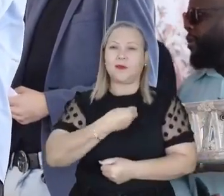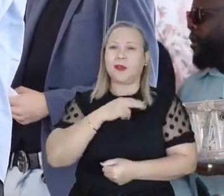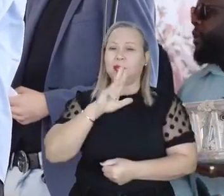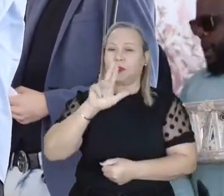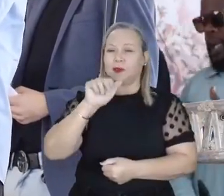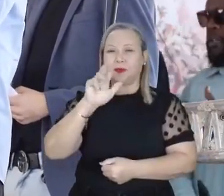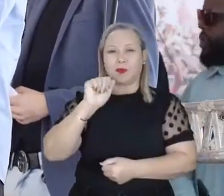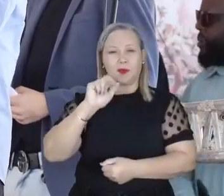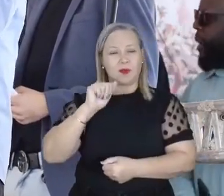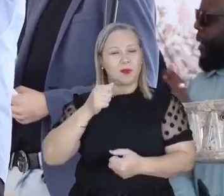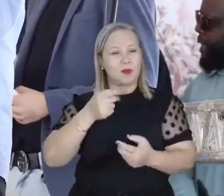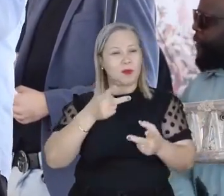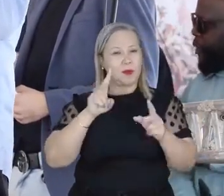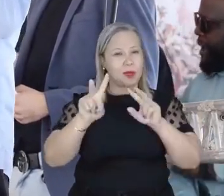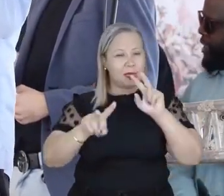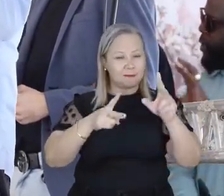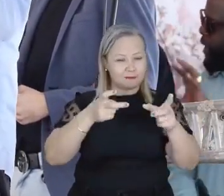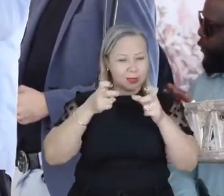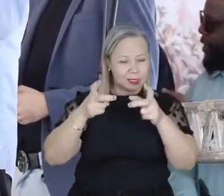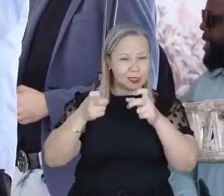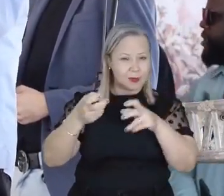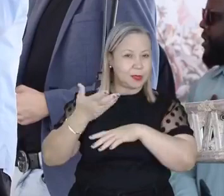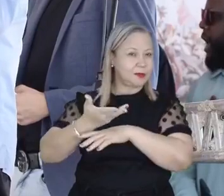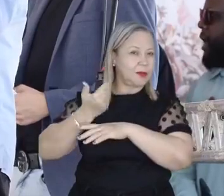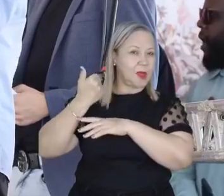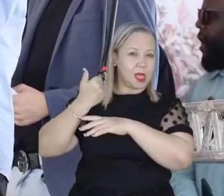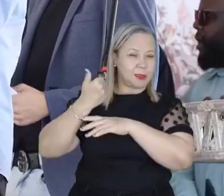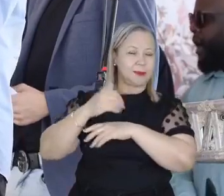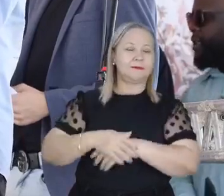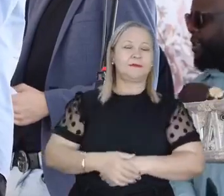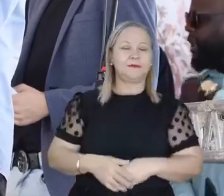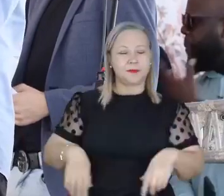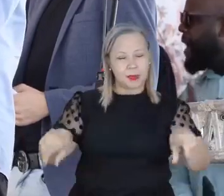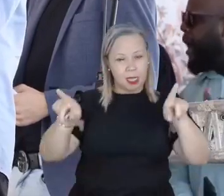anteriormente. Ou seja, mesmo a classe